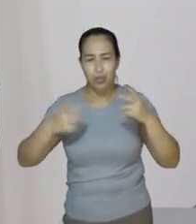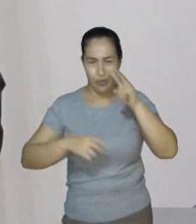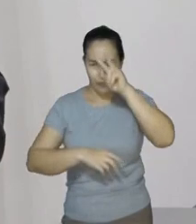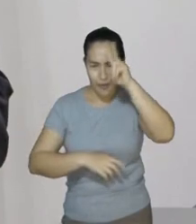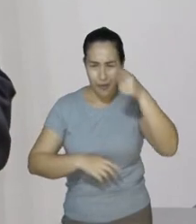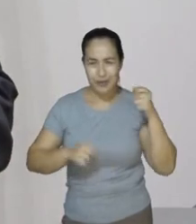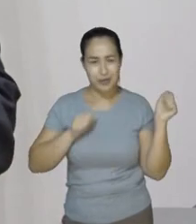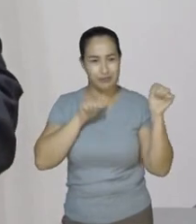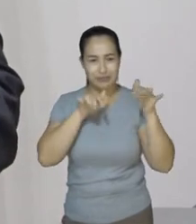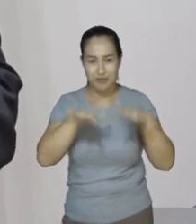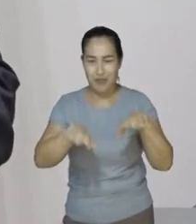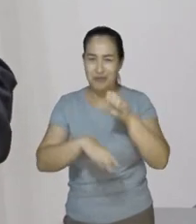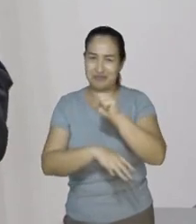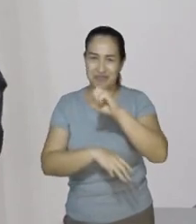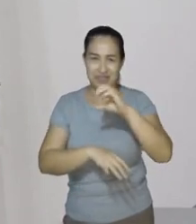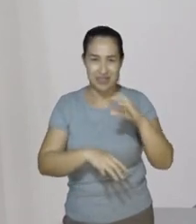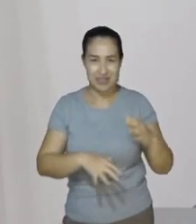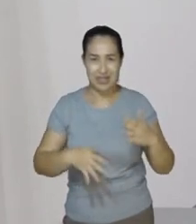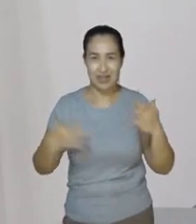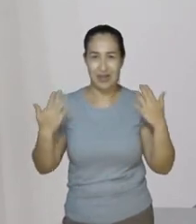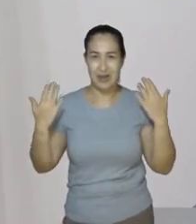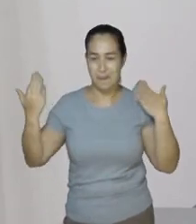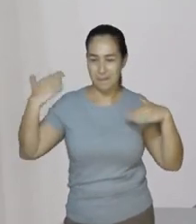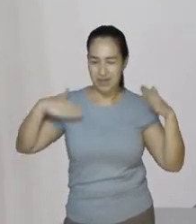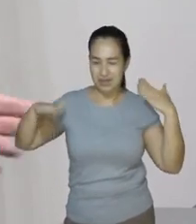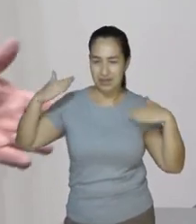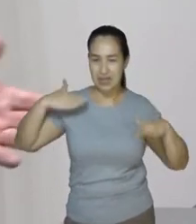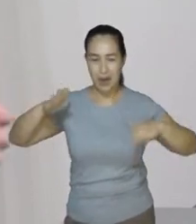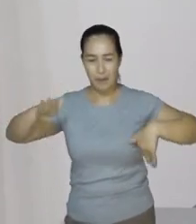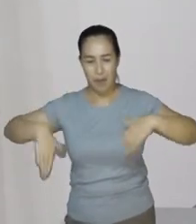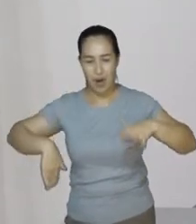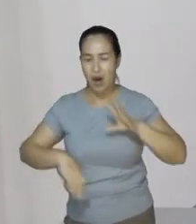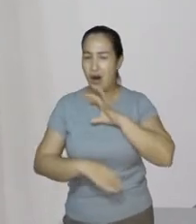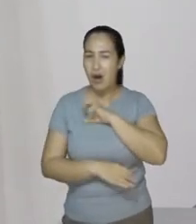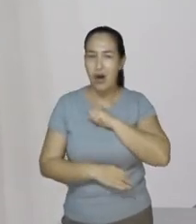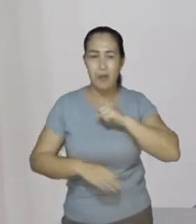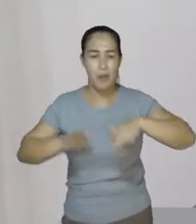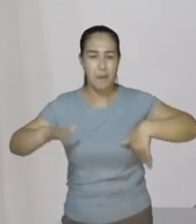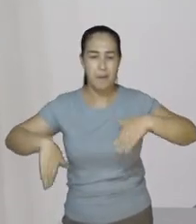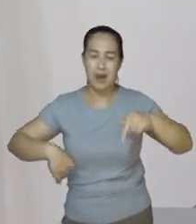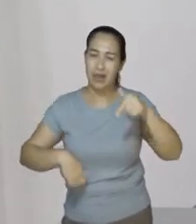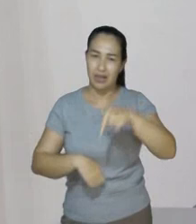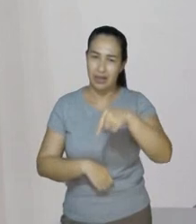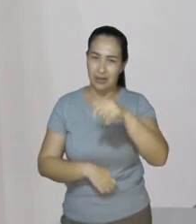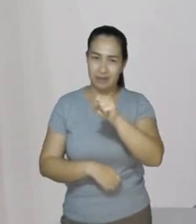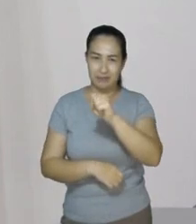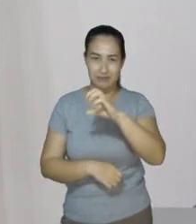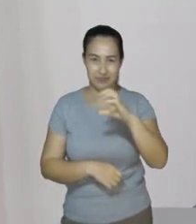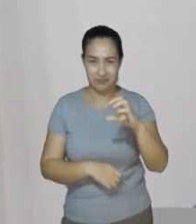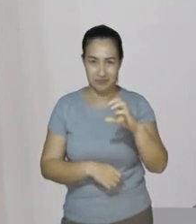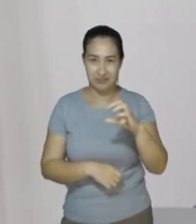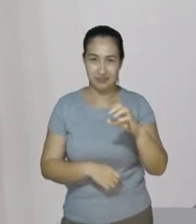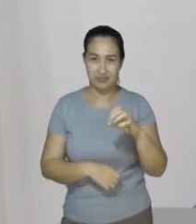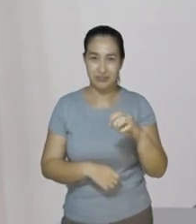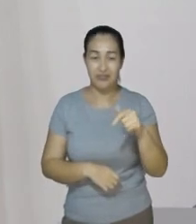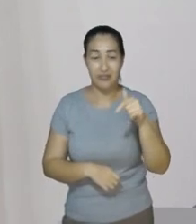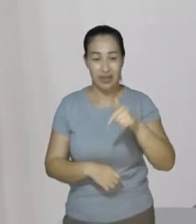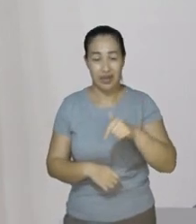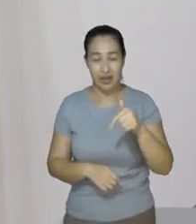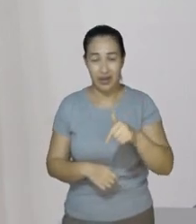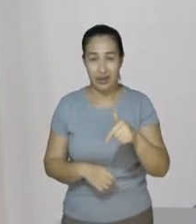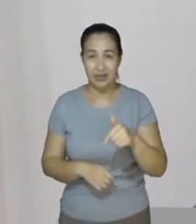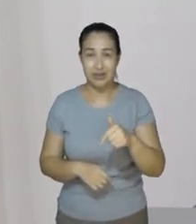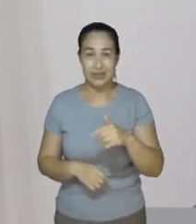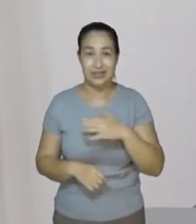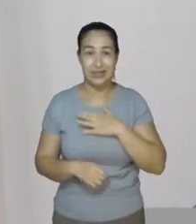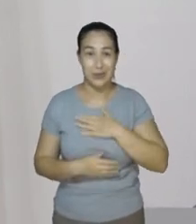família, sou apaixonado pelo litoral catarinense, e talvez uns litorais menos distantes do meu estado, do meu longínquo